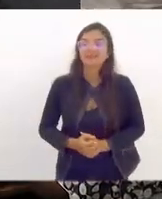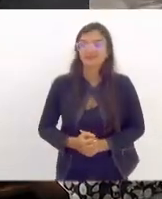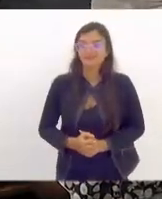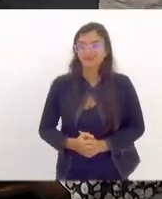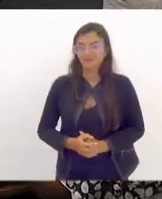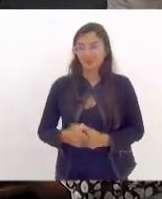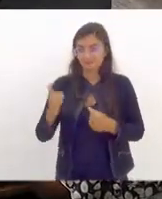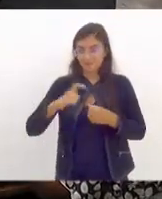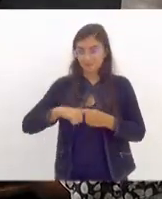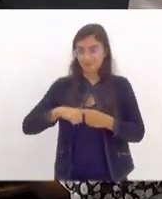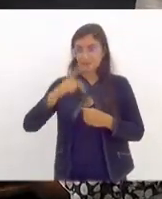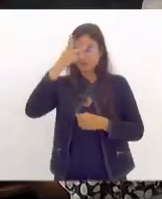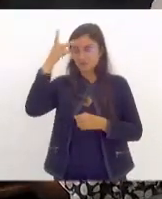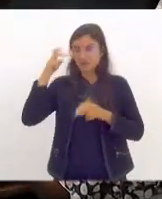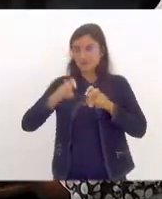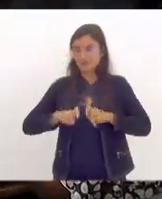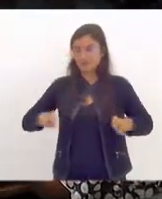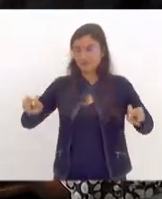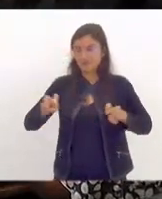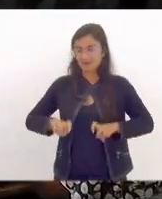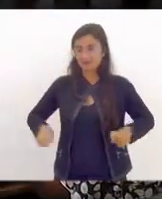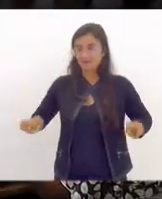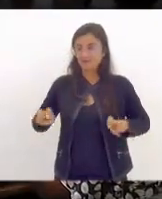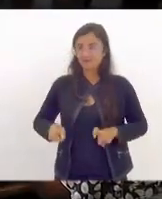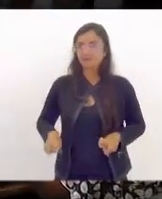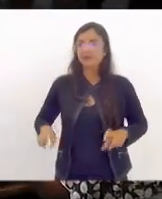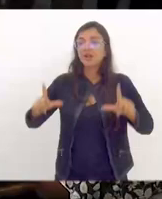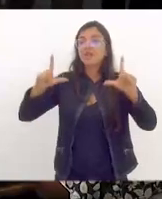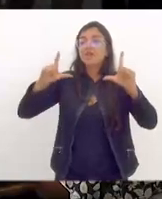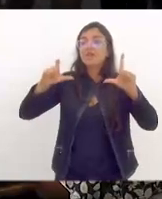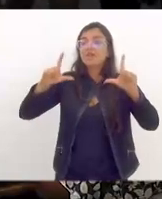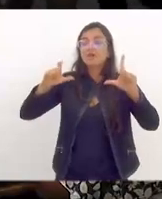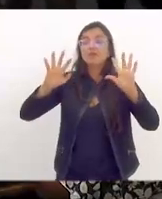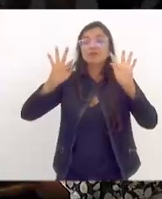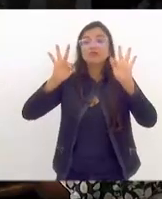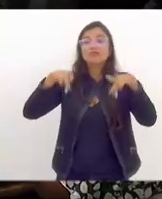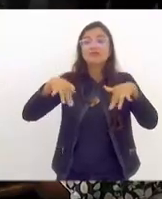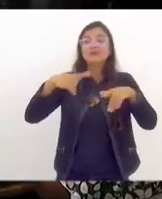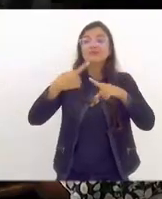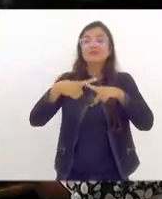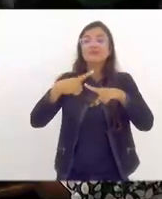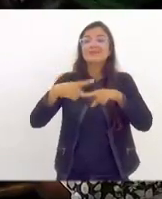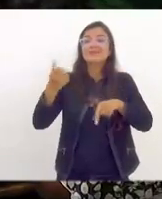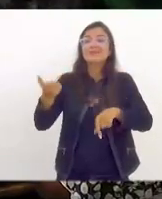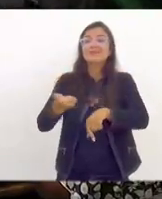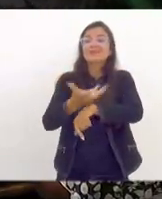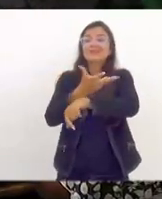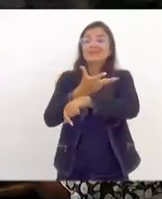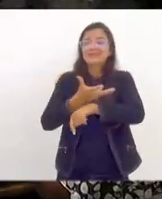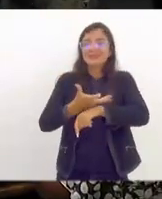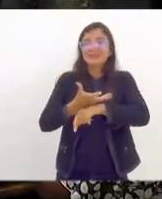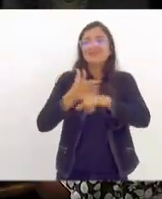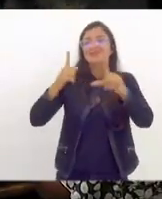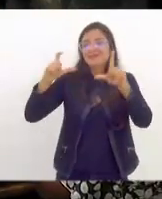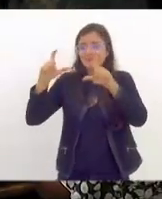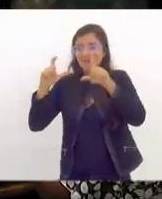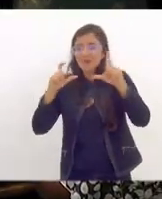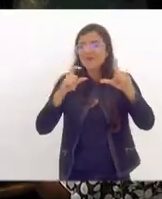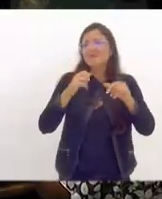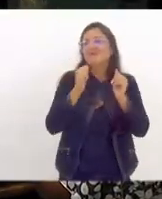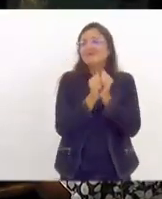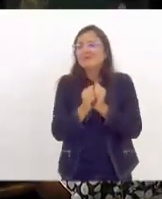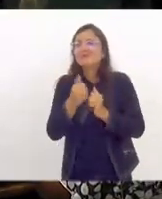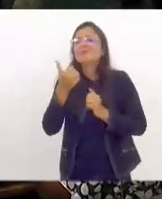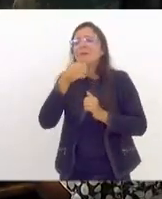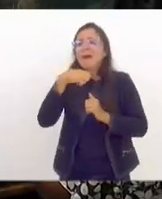eu queria dizer para o pessoal para a gente deixar para tirar foto no final que eu sei que é uma emoção muito grande né a gente quer tirar foto com a mamãe com